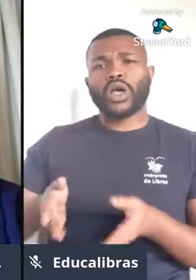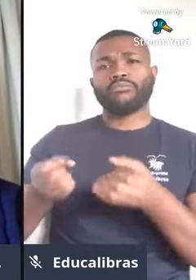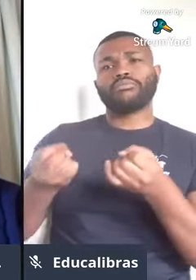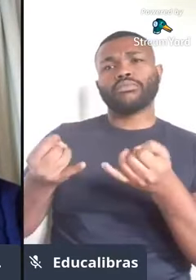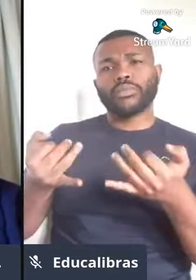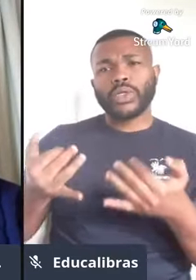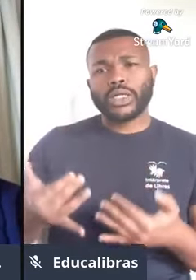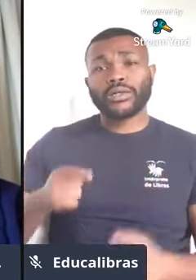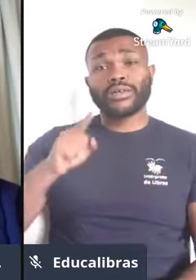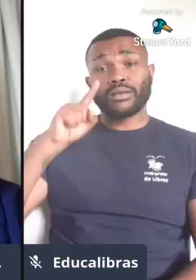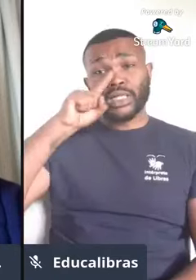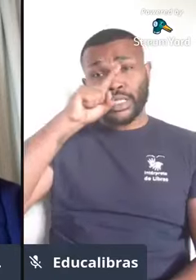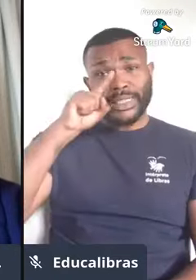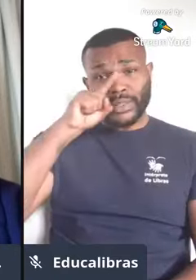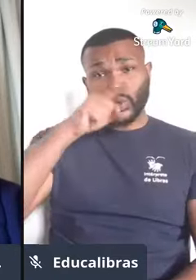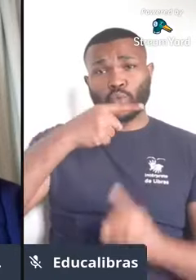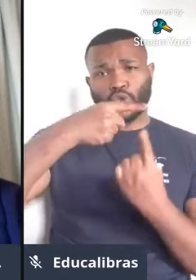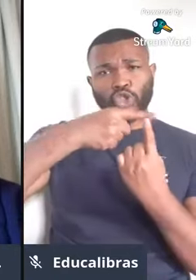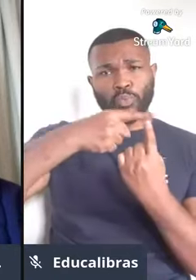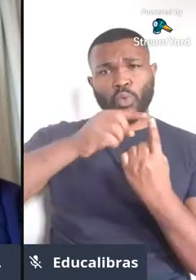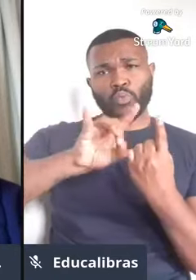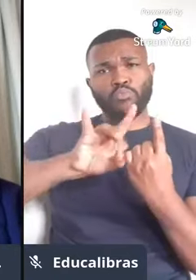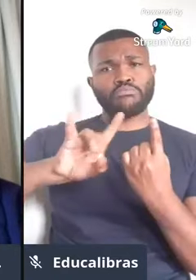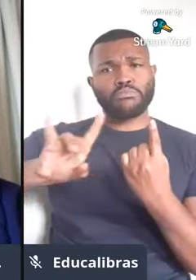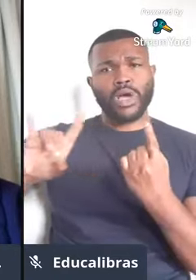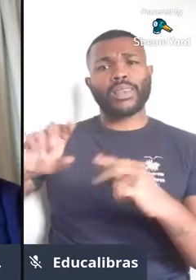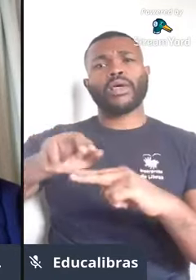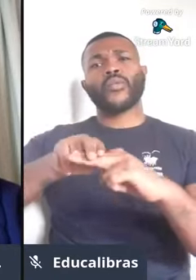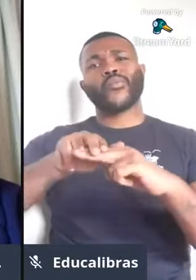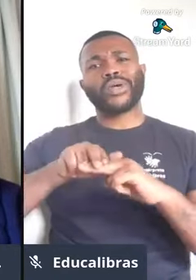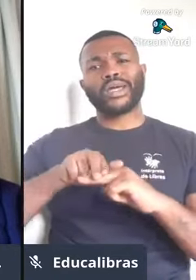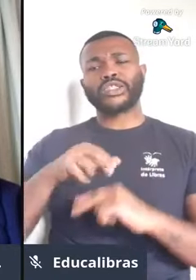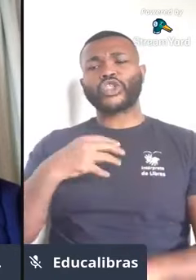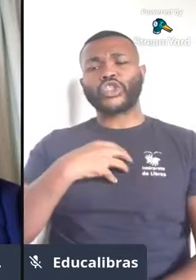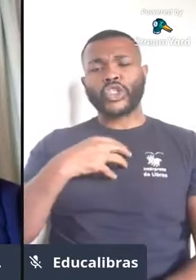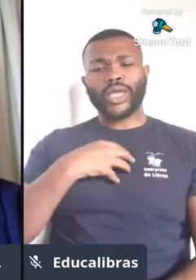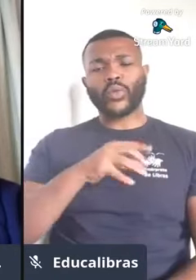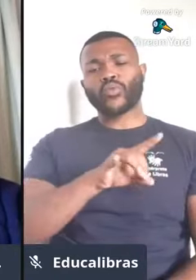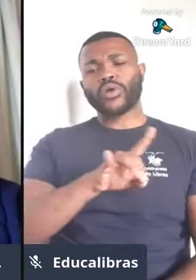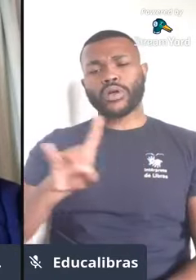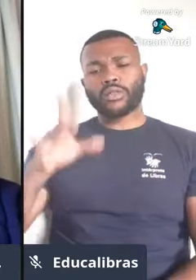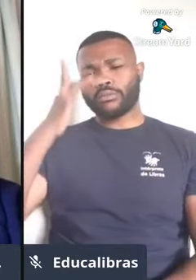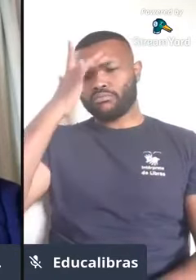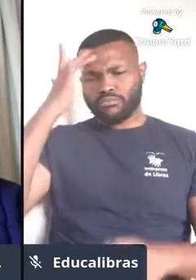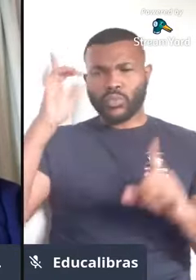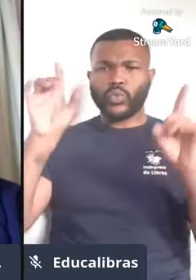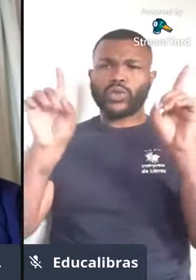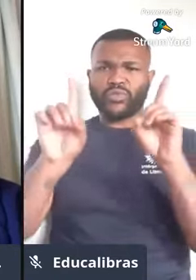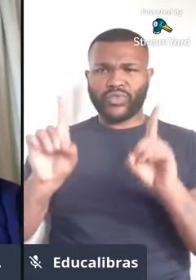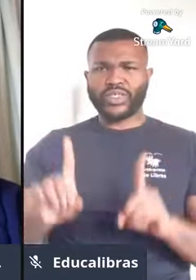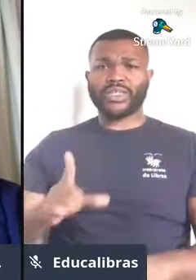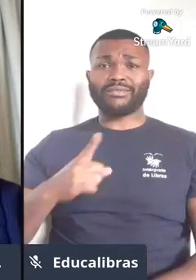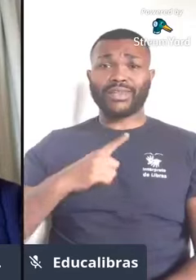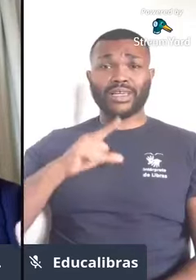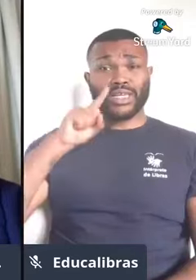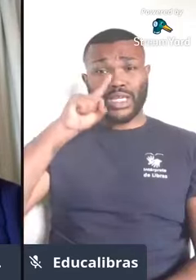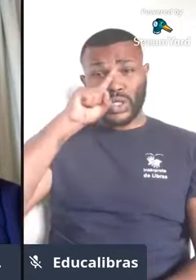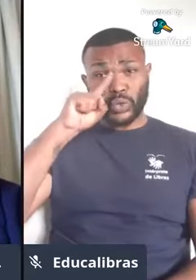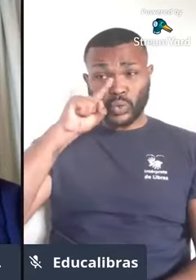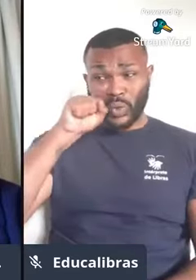riscos específicos decorrentes da condição de pessoa com deficiência que precisam ser